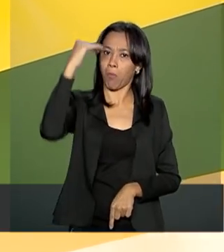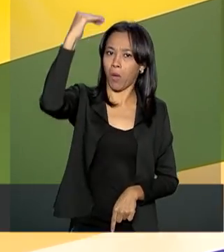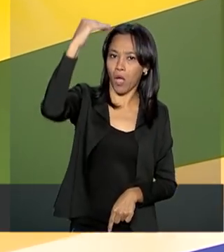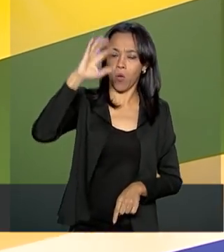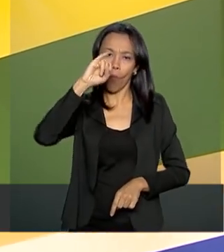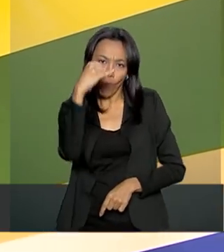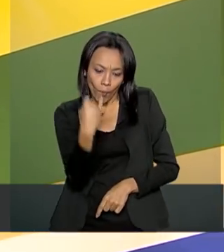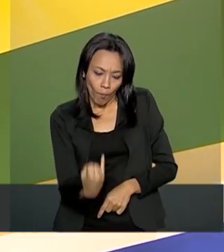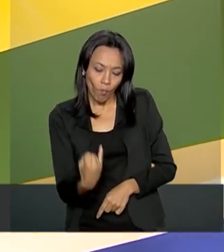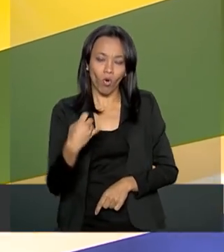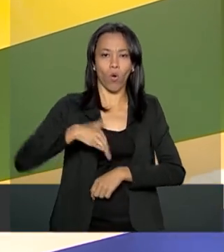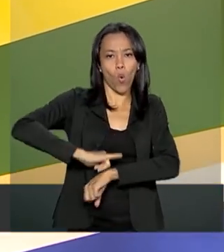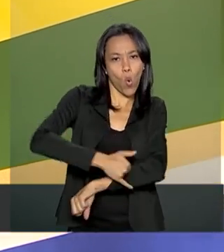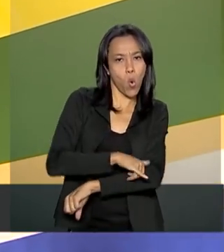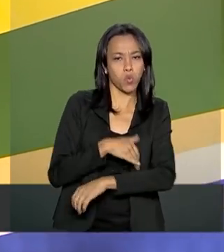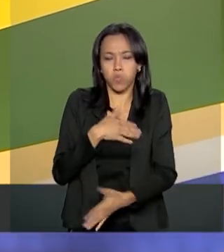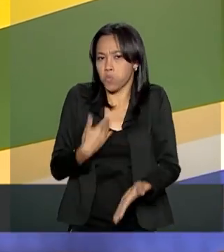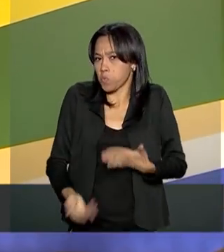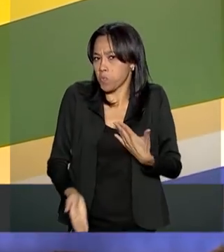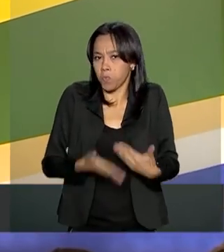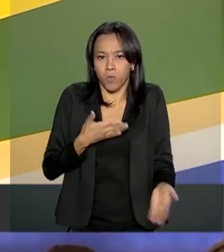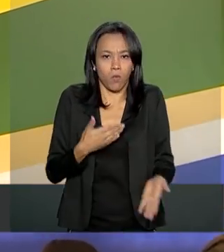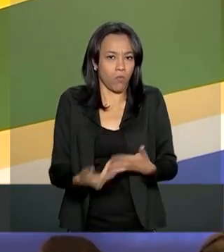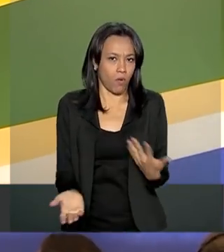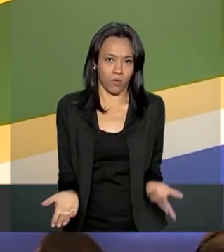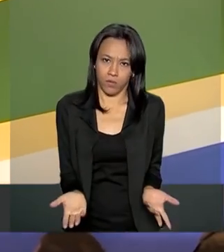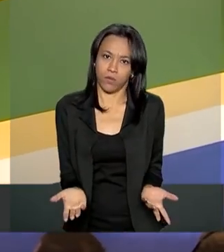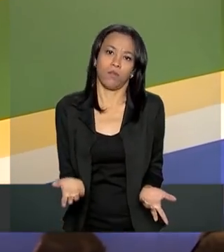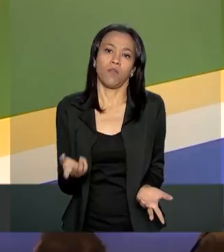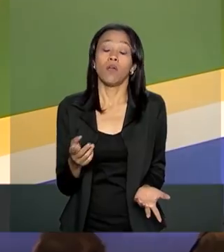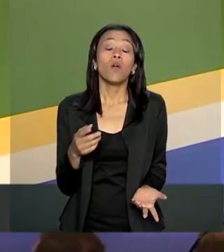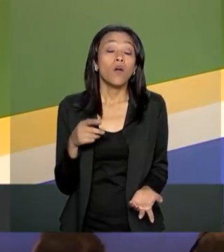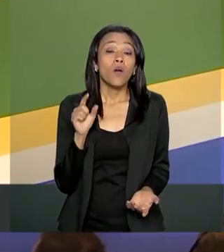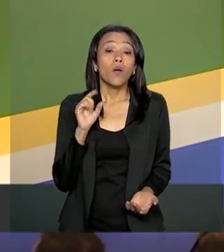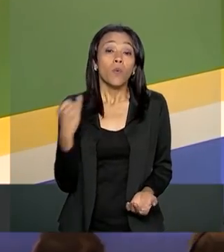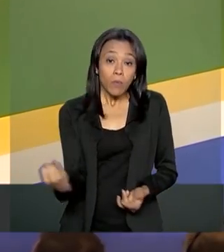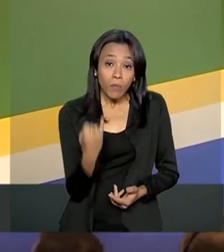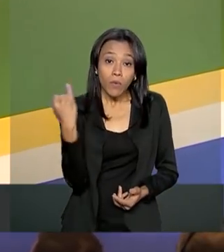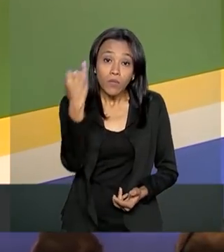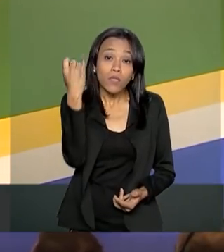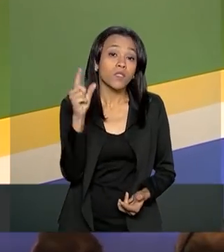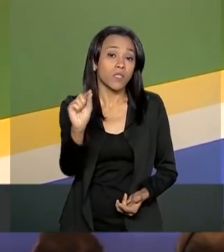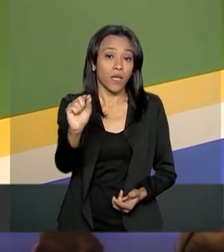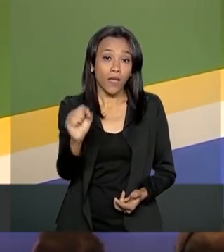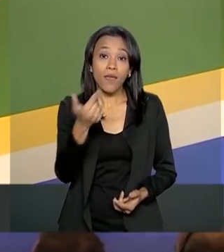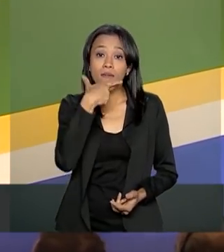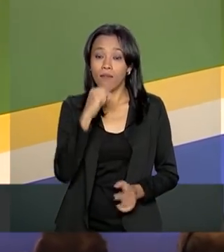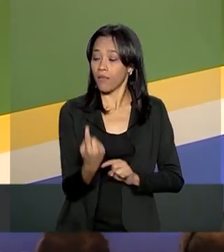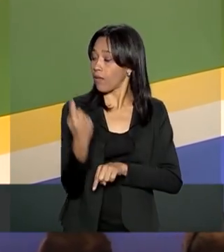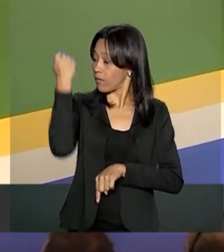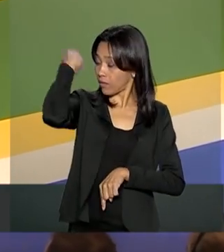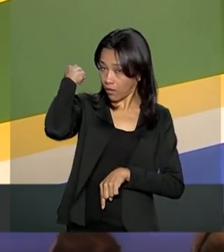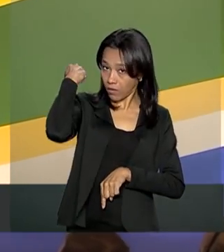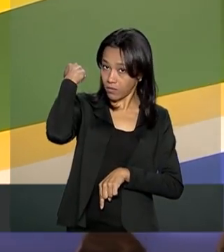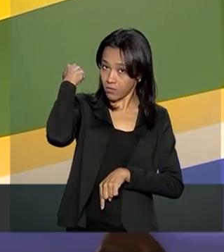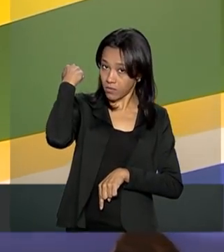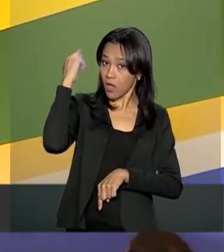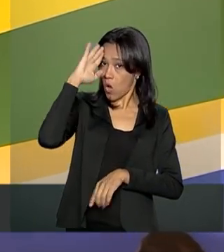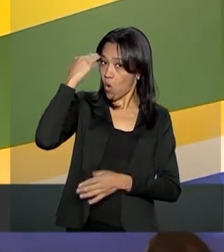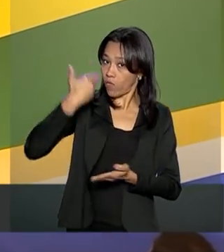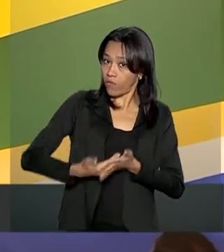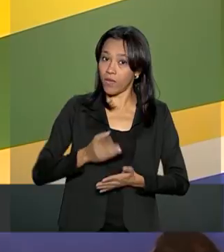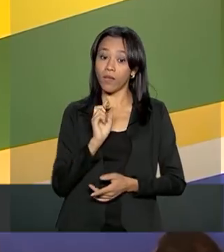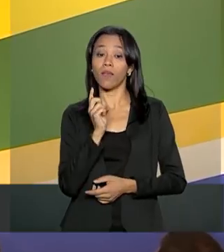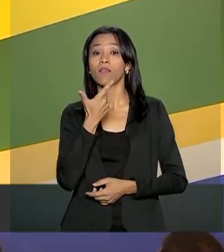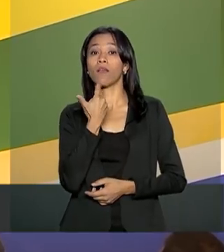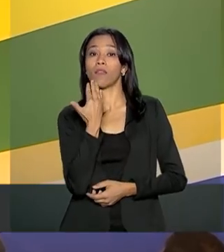é magrinho ou gordinho. O importante é que quem está atrás confia quem está